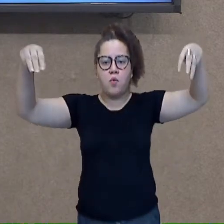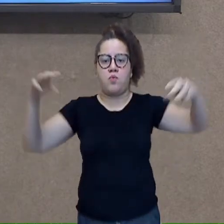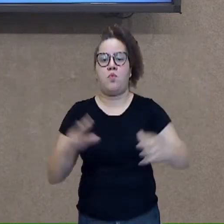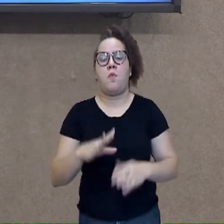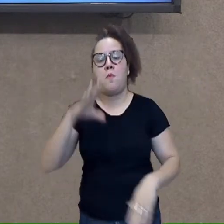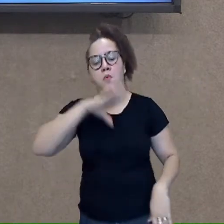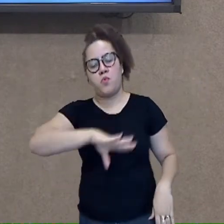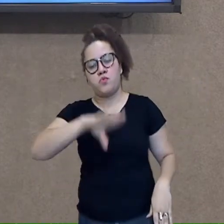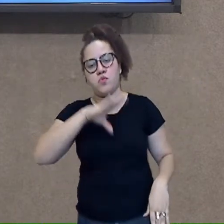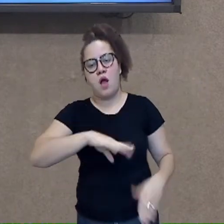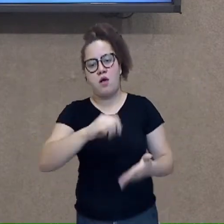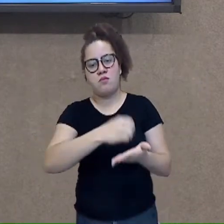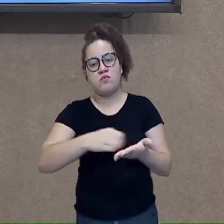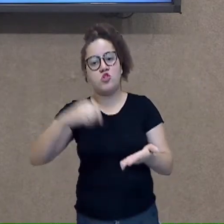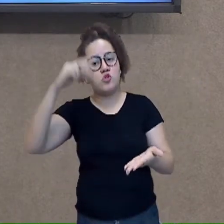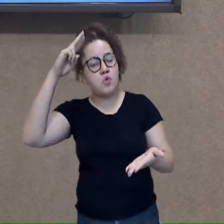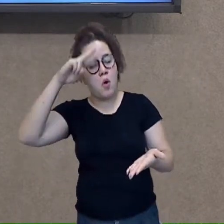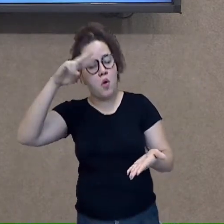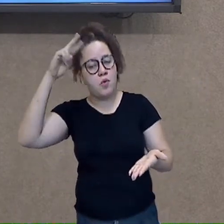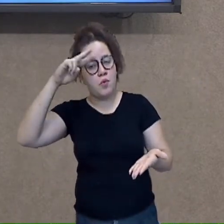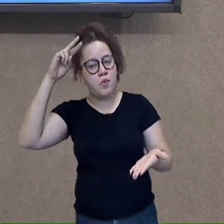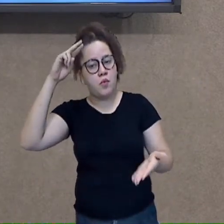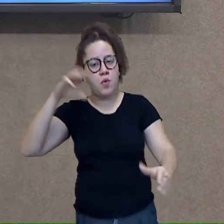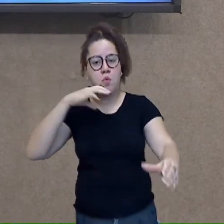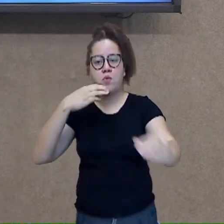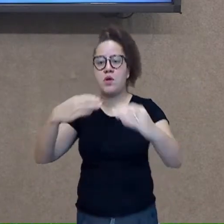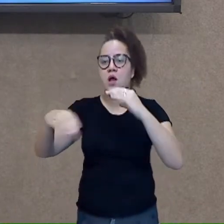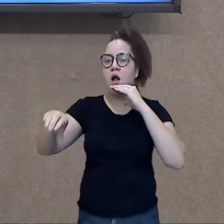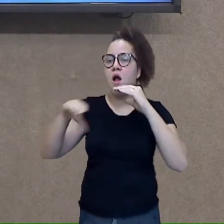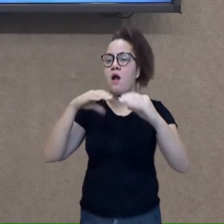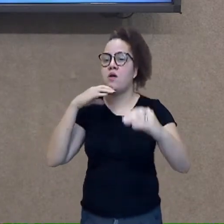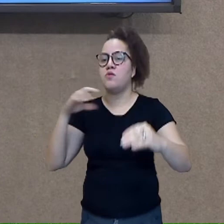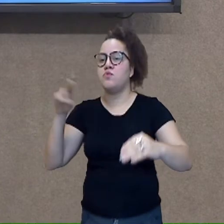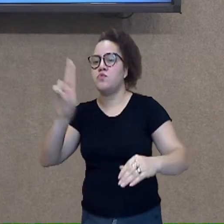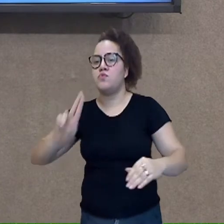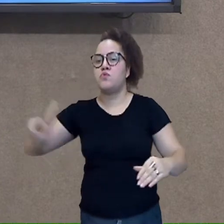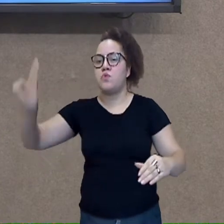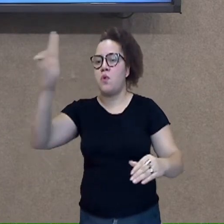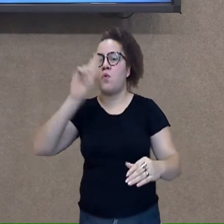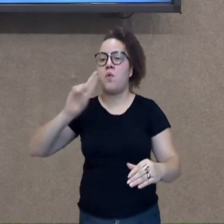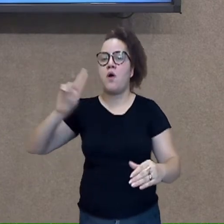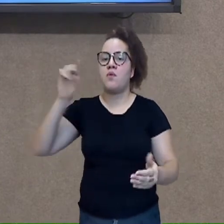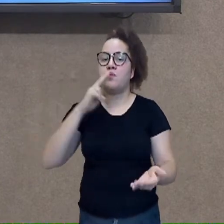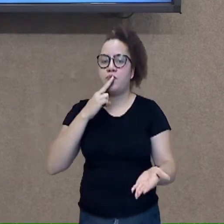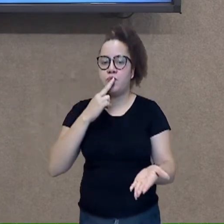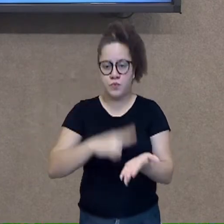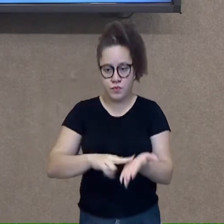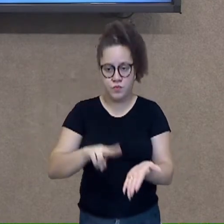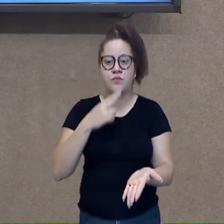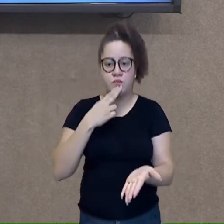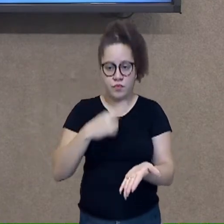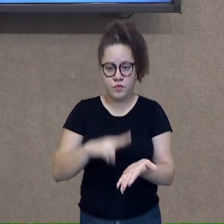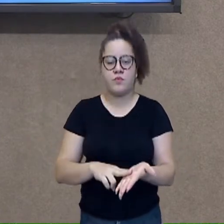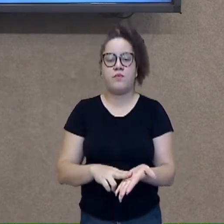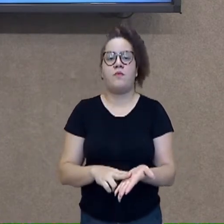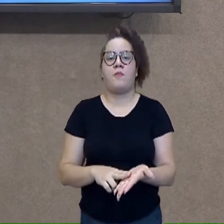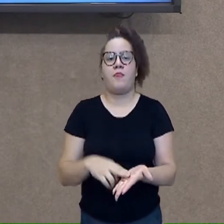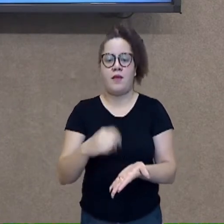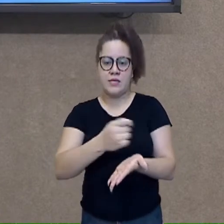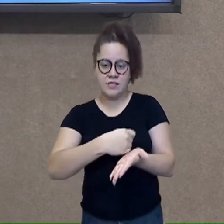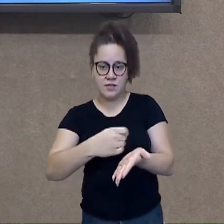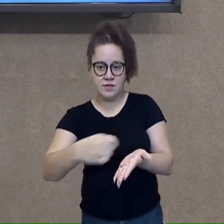registro histórico. Então, o meio de comunicação que Pero Vaz manda para o seu rei em Portugal é a carta, na forma